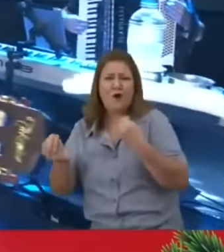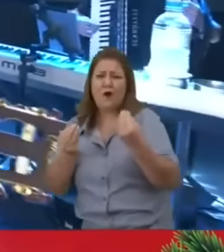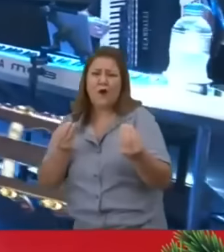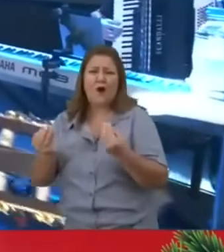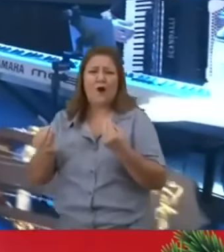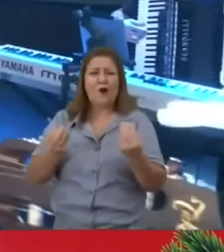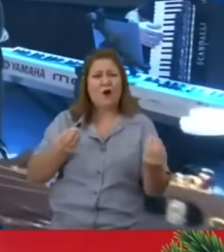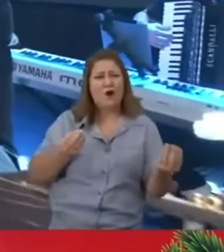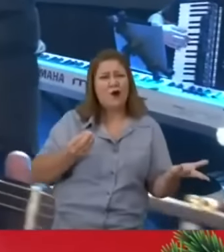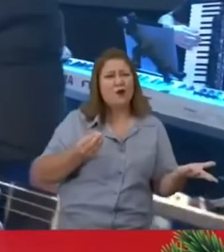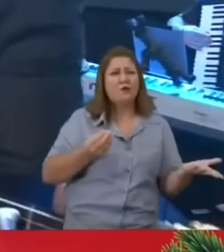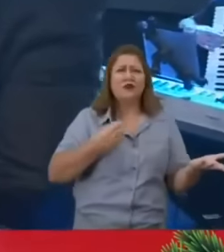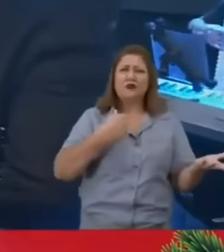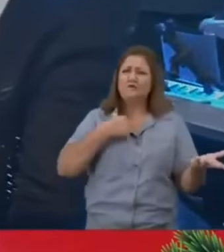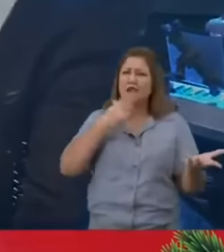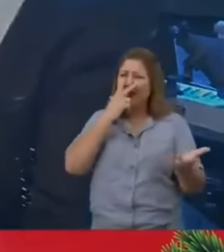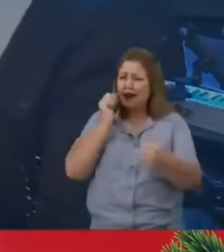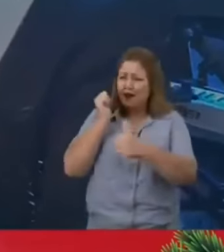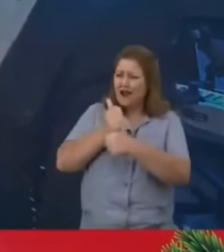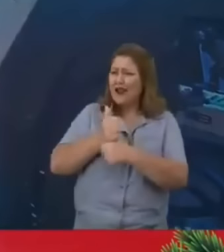só pra ver se te encontro.